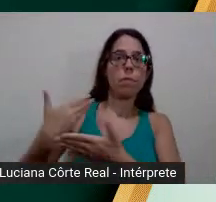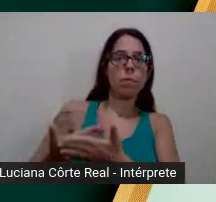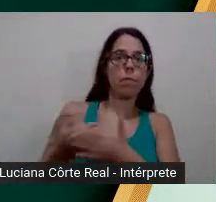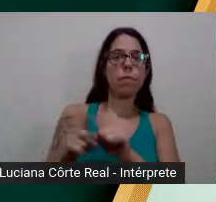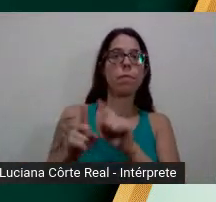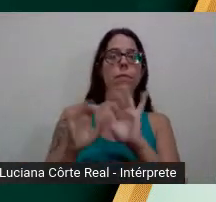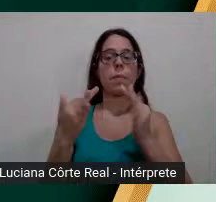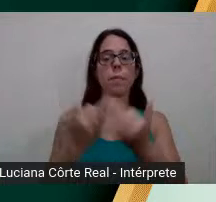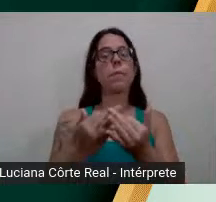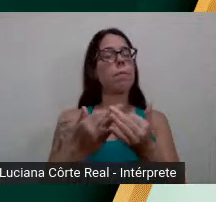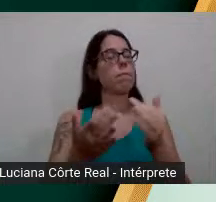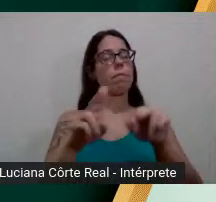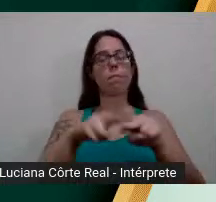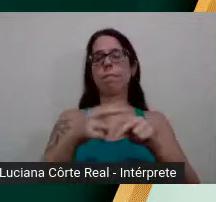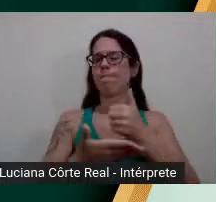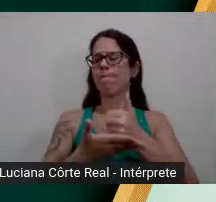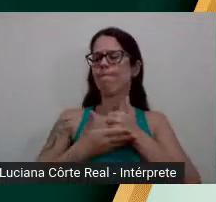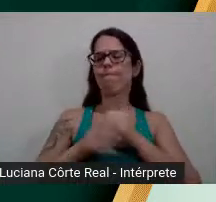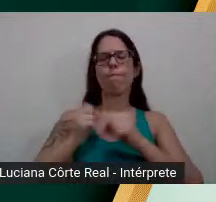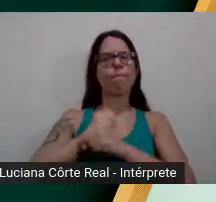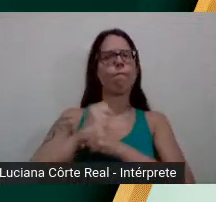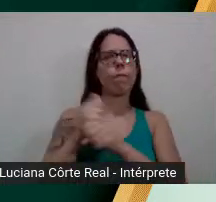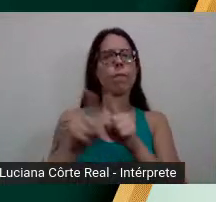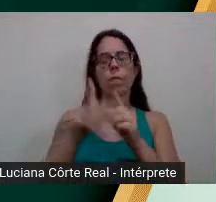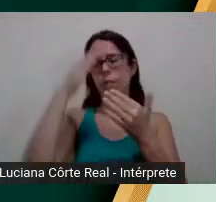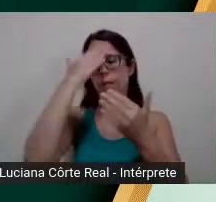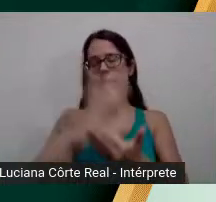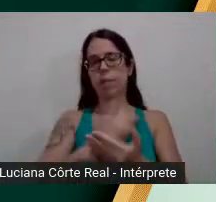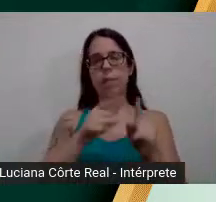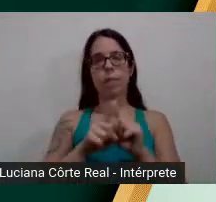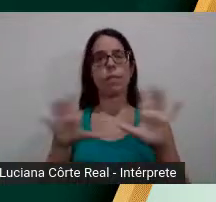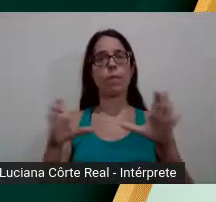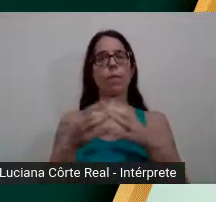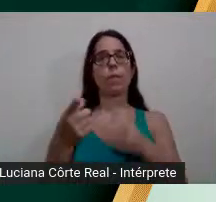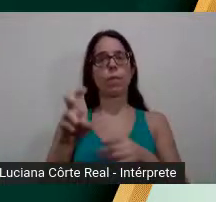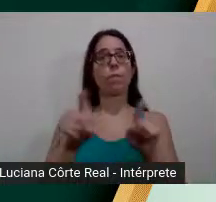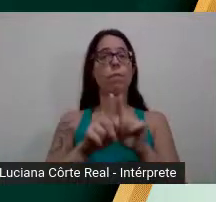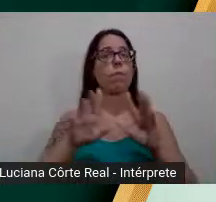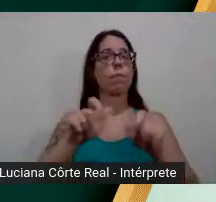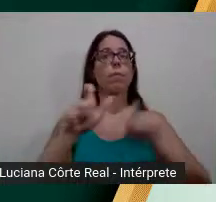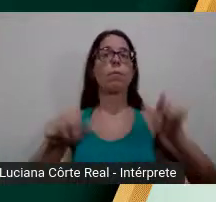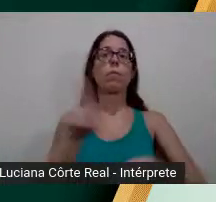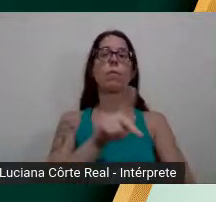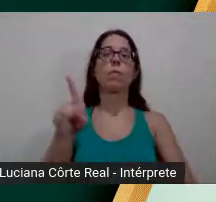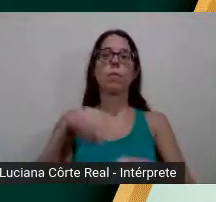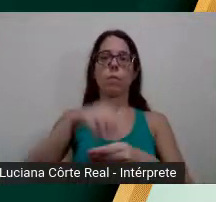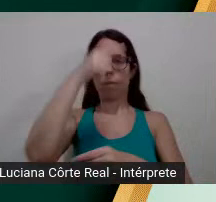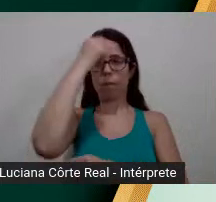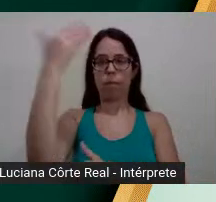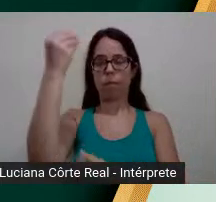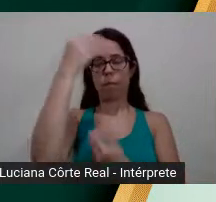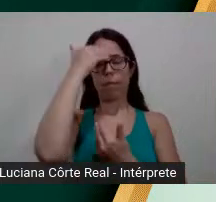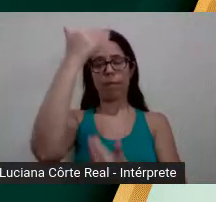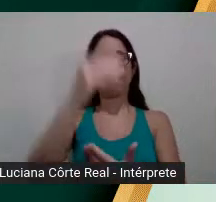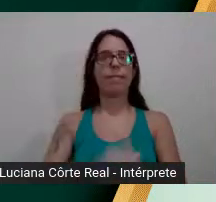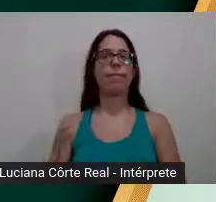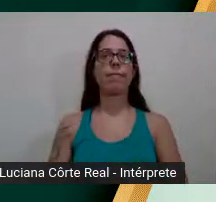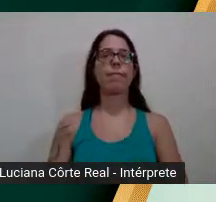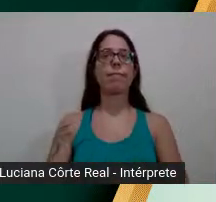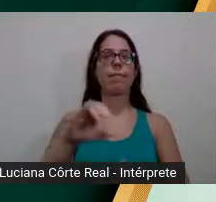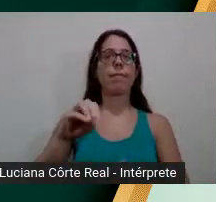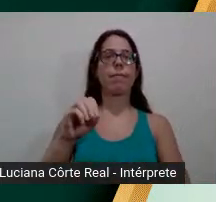apoio durante todos esses anos, aos meus amigos, à turma 15 e a todo o corpo docente da Unipamp. Muito obrigada.